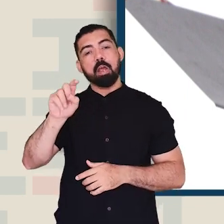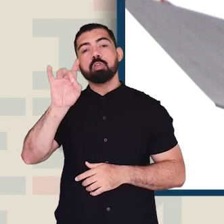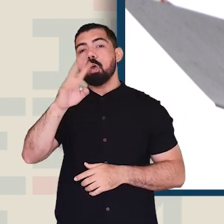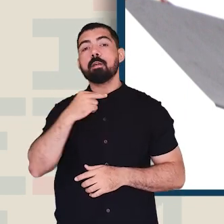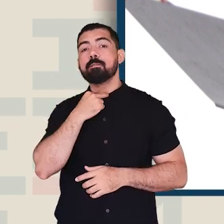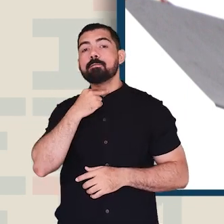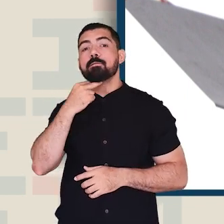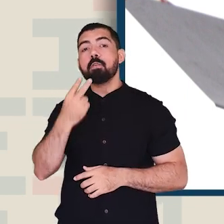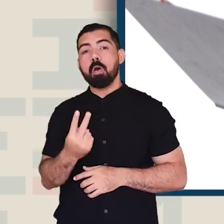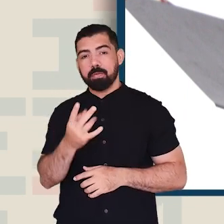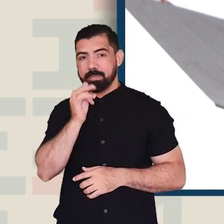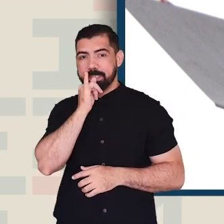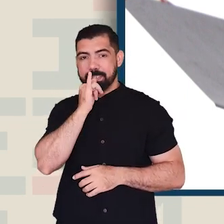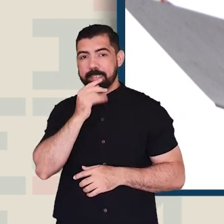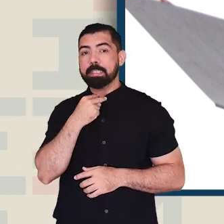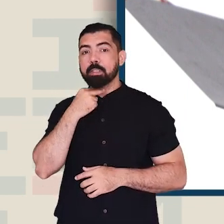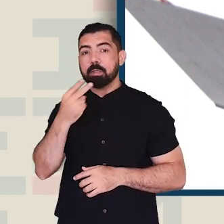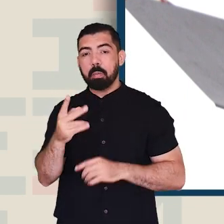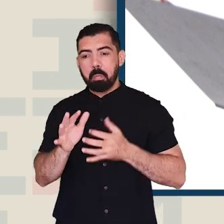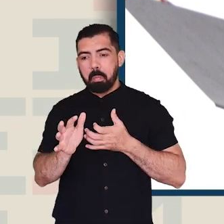vozes, né? Então, digamos que